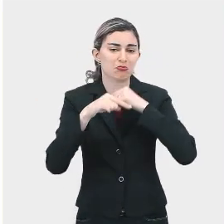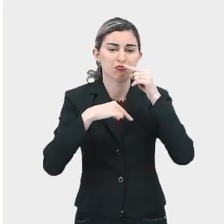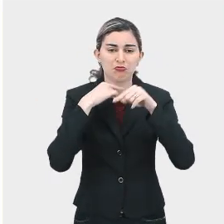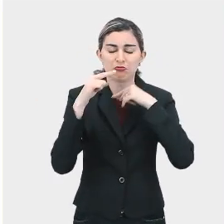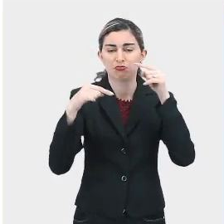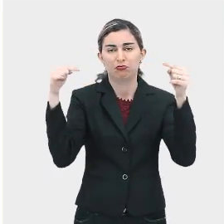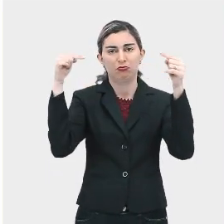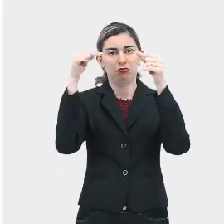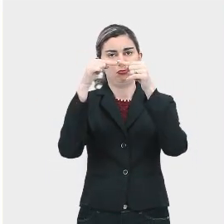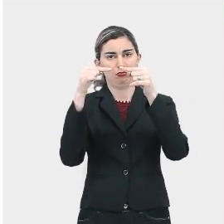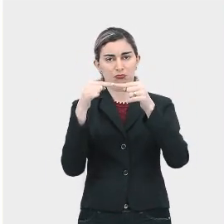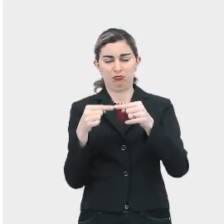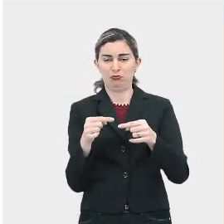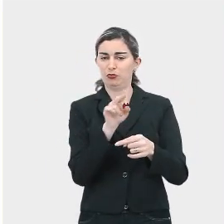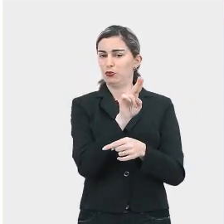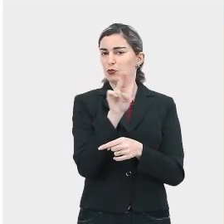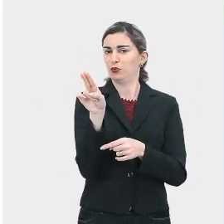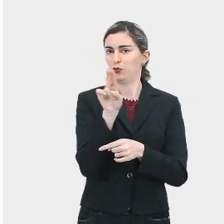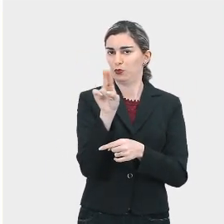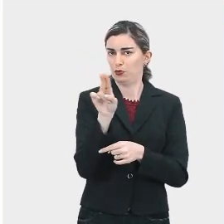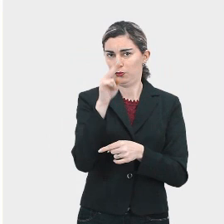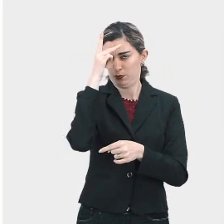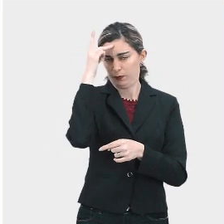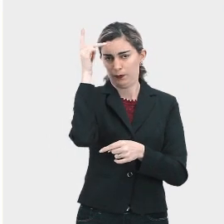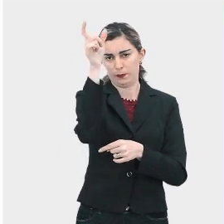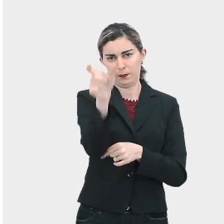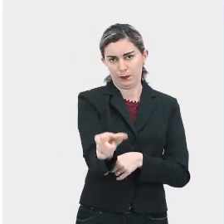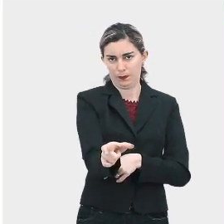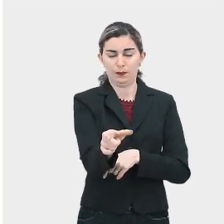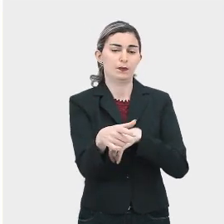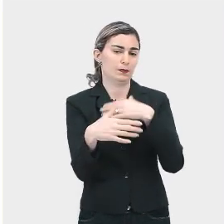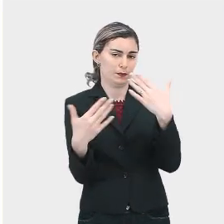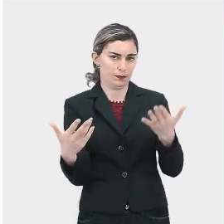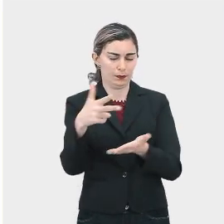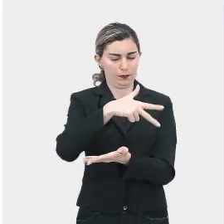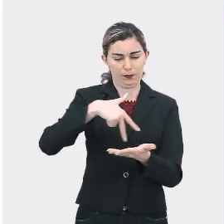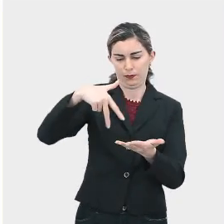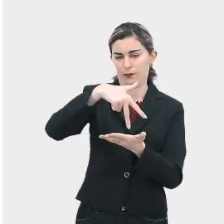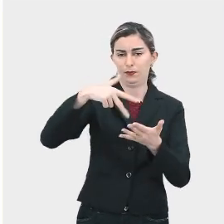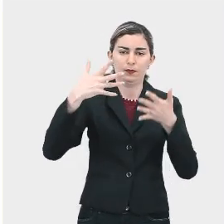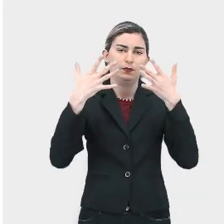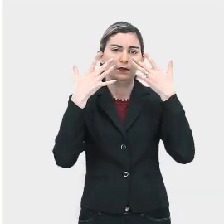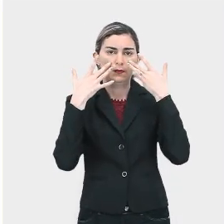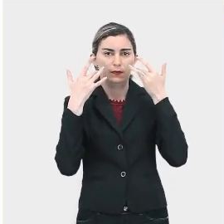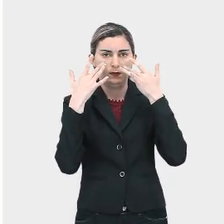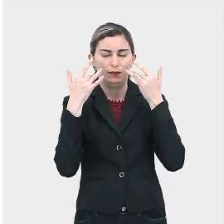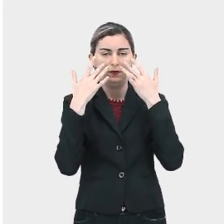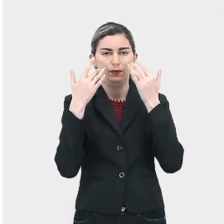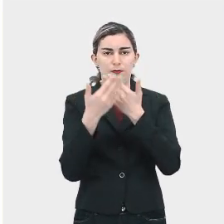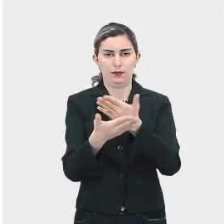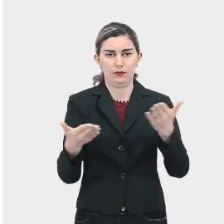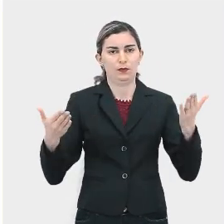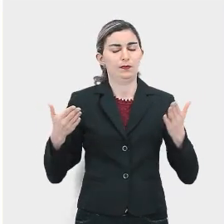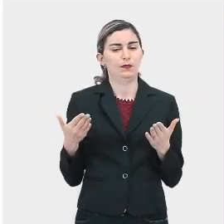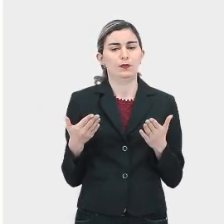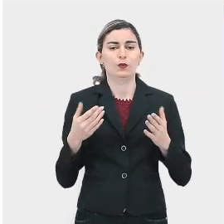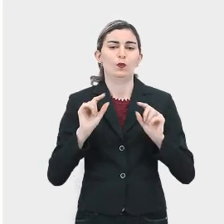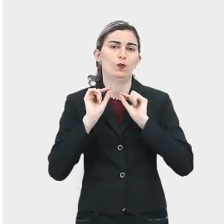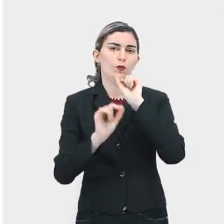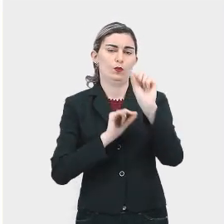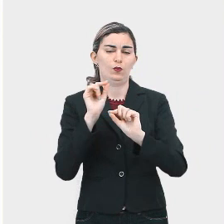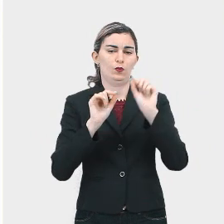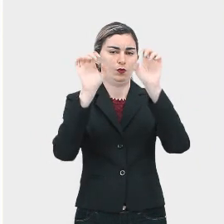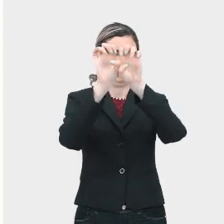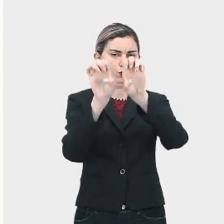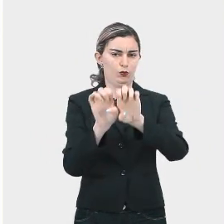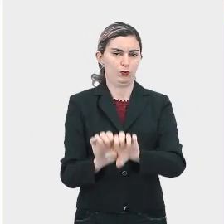consegue relacionar, digamos assim, o nome à pessoa. Então, a dança teatral, nessa dança, é suprimida